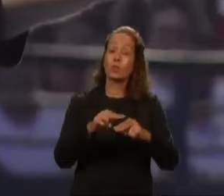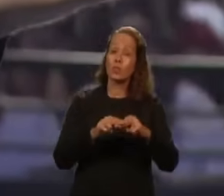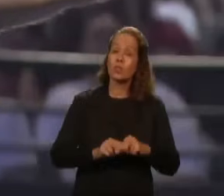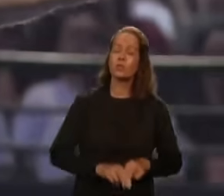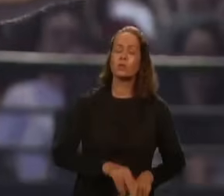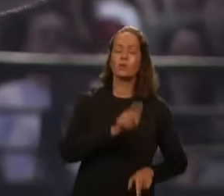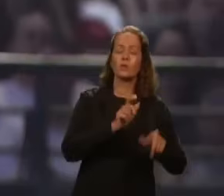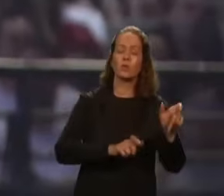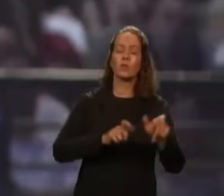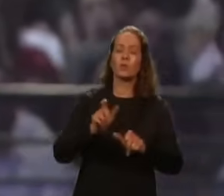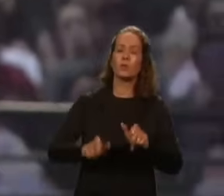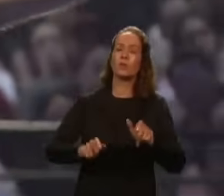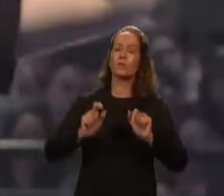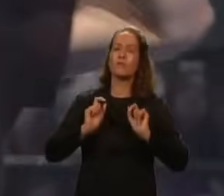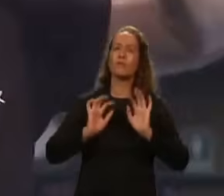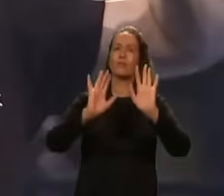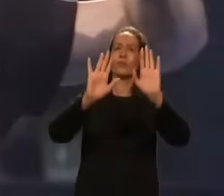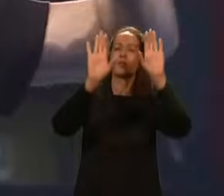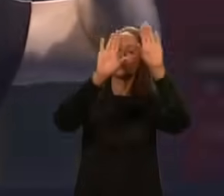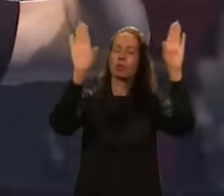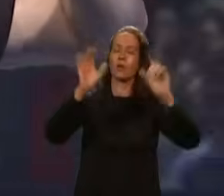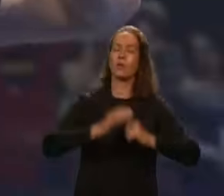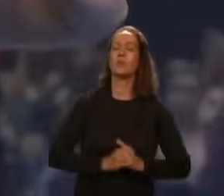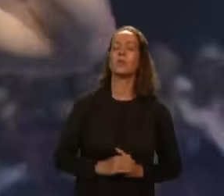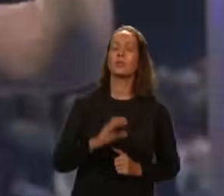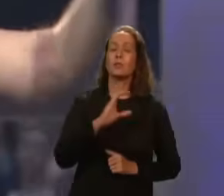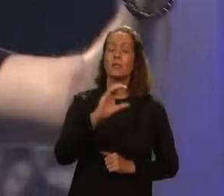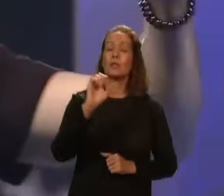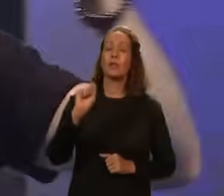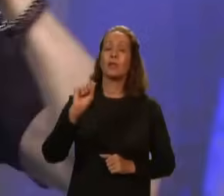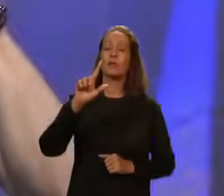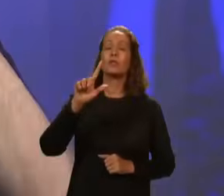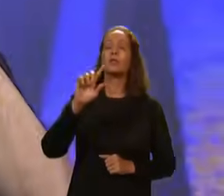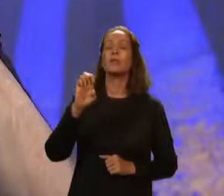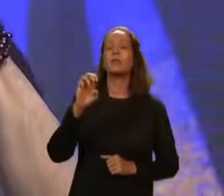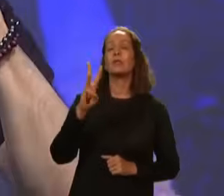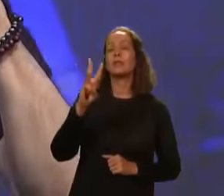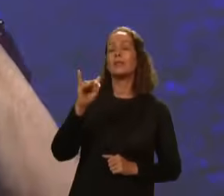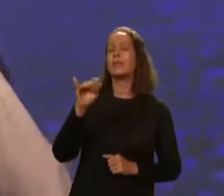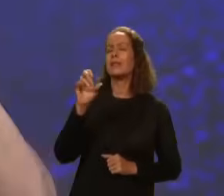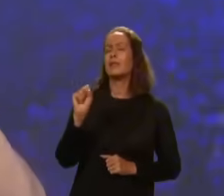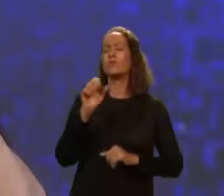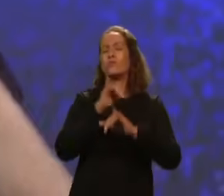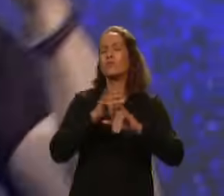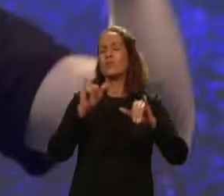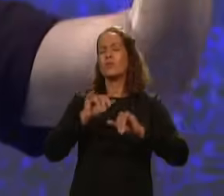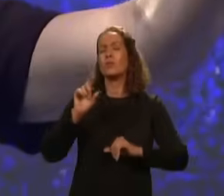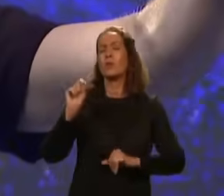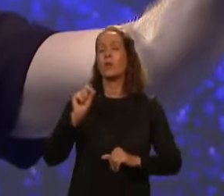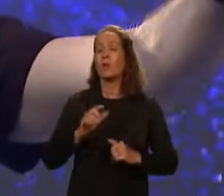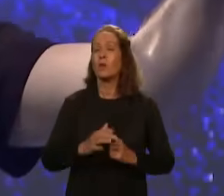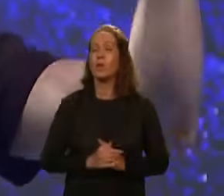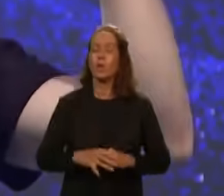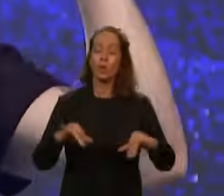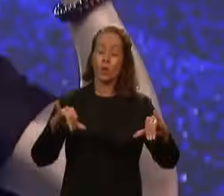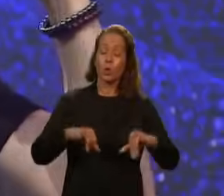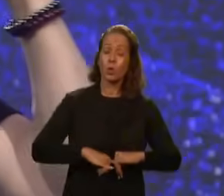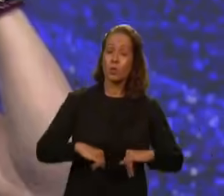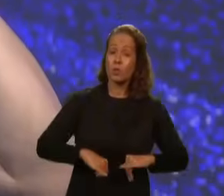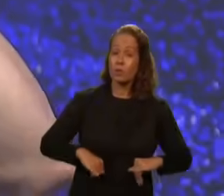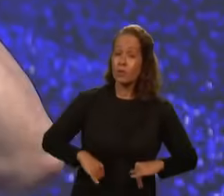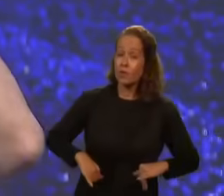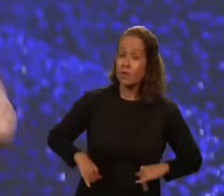juntos. Sabe o que C.S. Lewis dizia? O sofrimento é o megafone de Deus para acordar